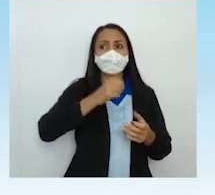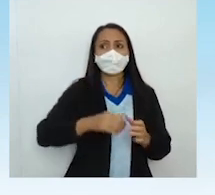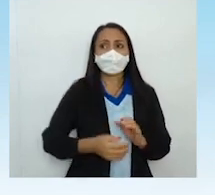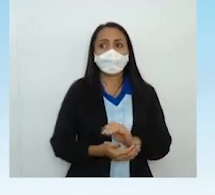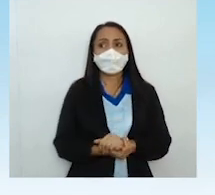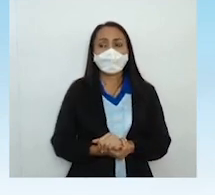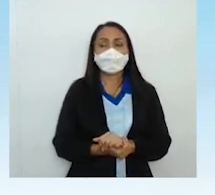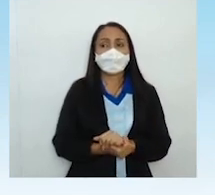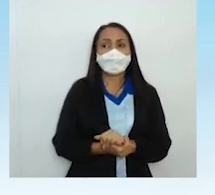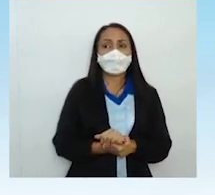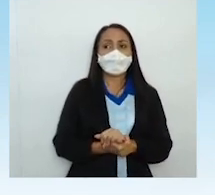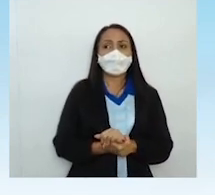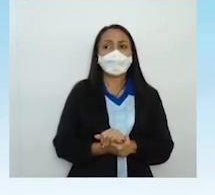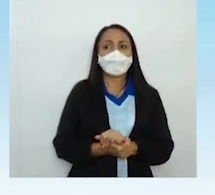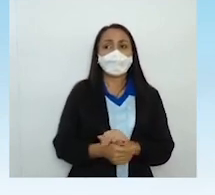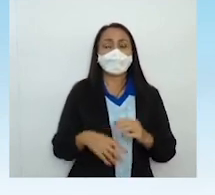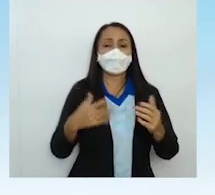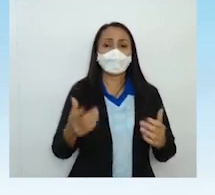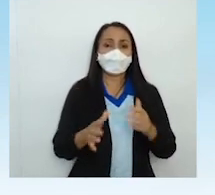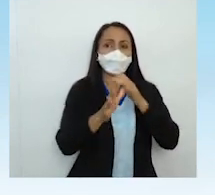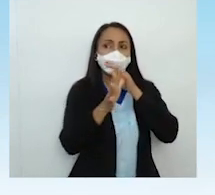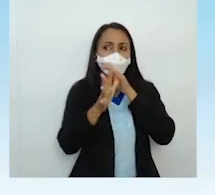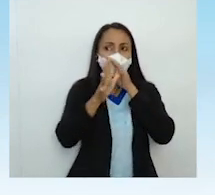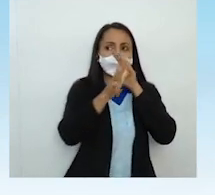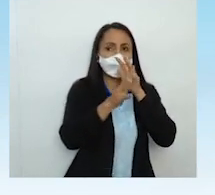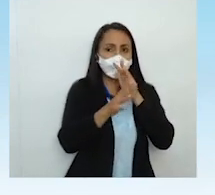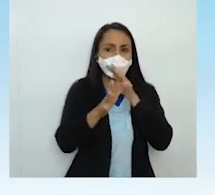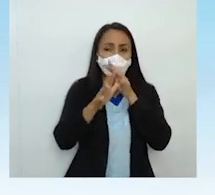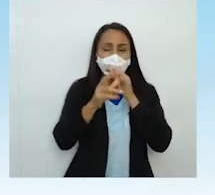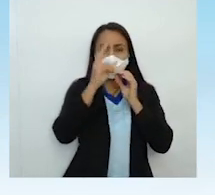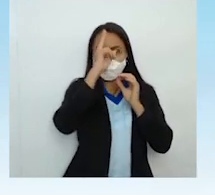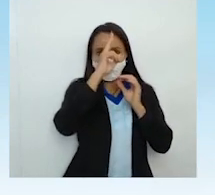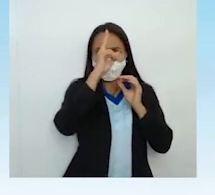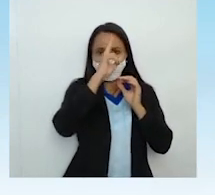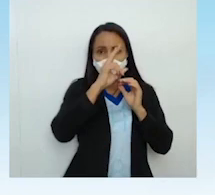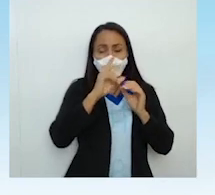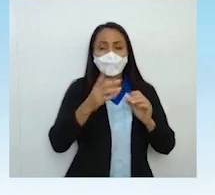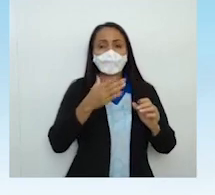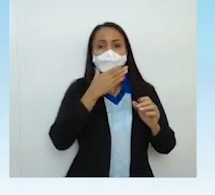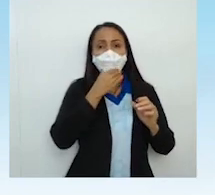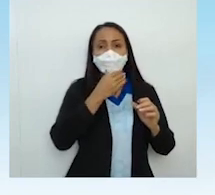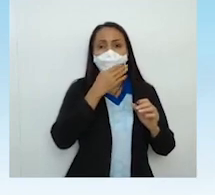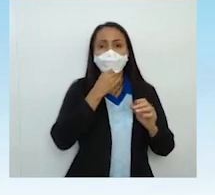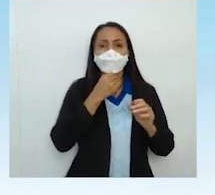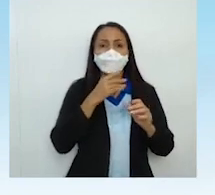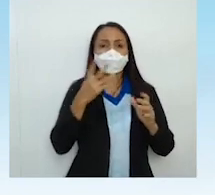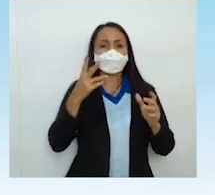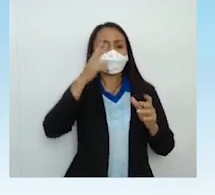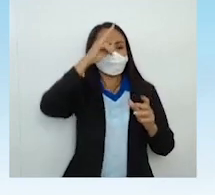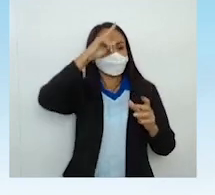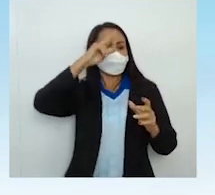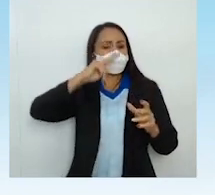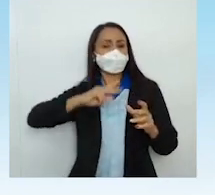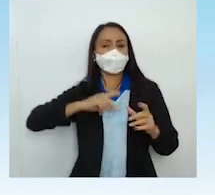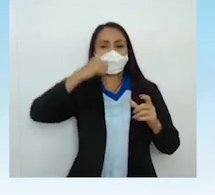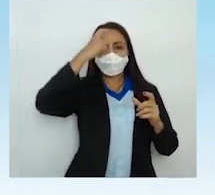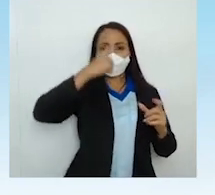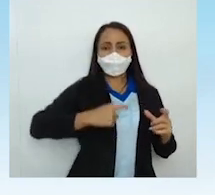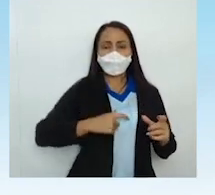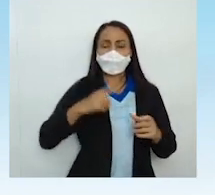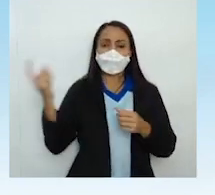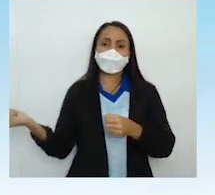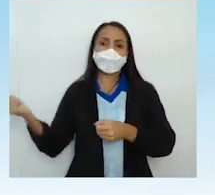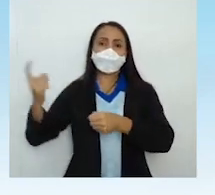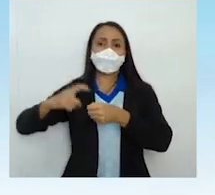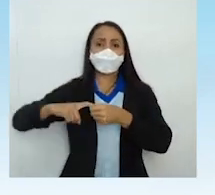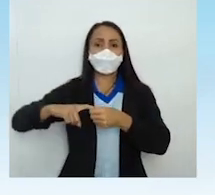tocava um instrumento de sopro, não lembro qual, e ele era um homem cheio de si, né? E de repente você vê ele, quando volta depois de